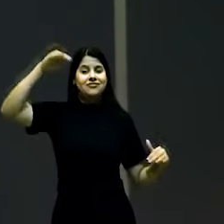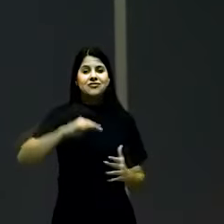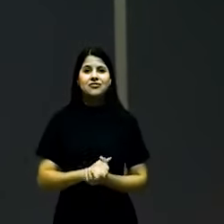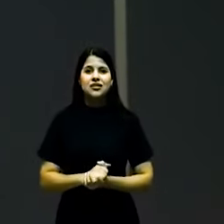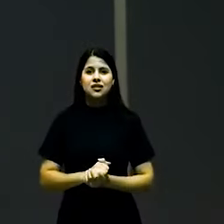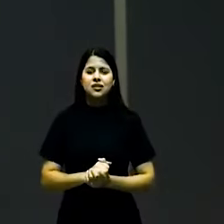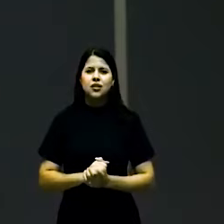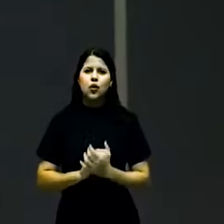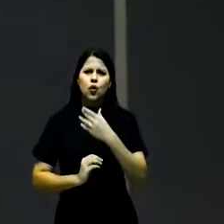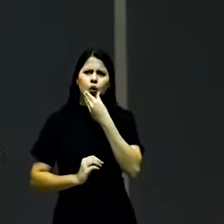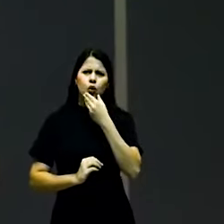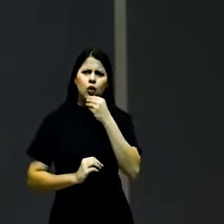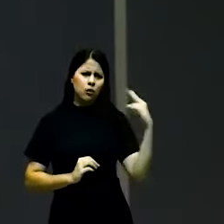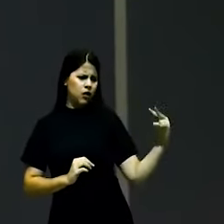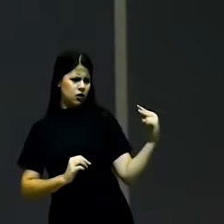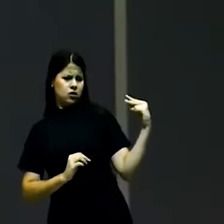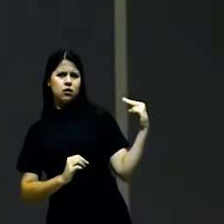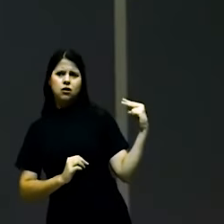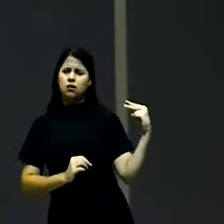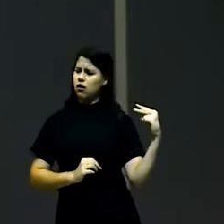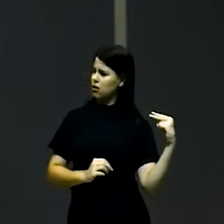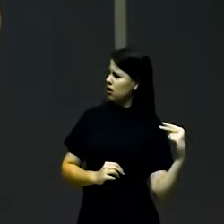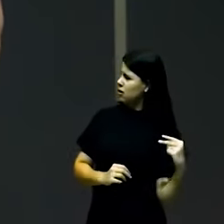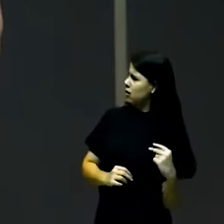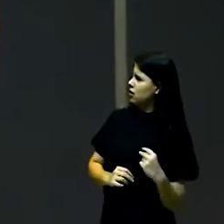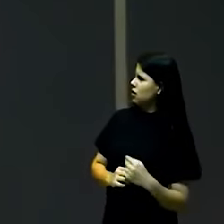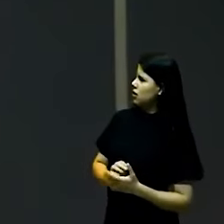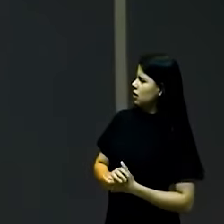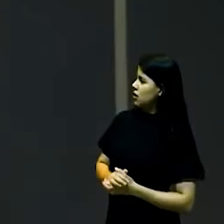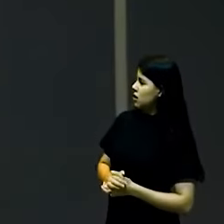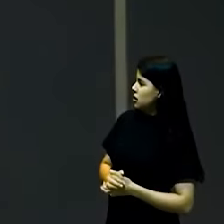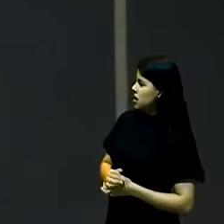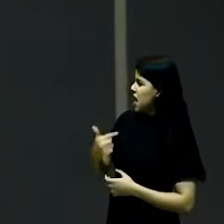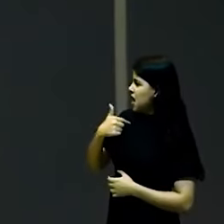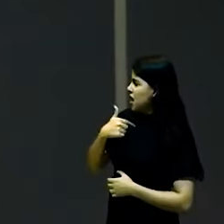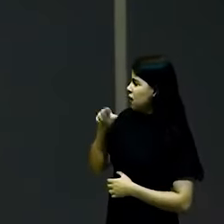Ele olhou para mim e disse o seguinte: se você não deixar eu passar,